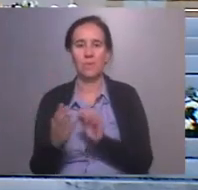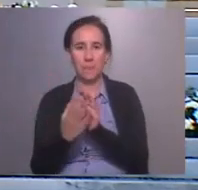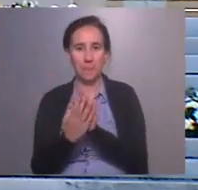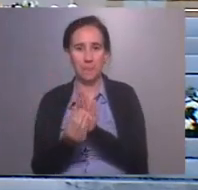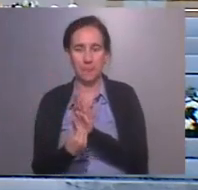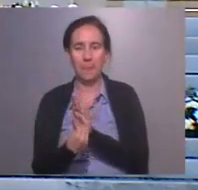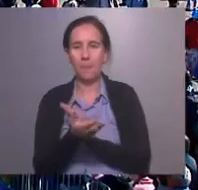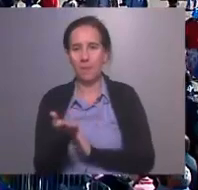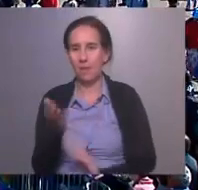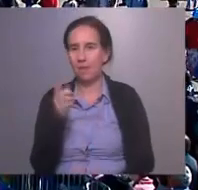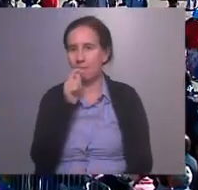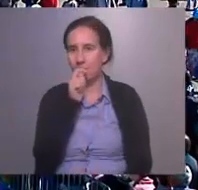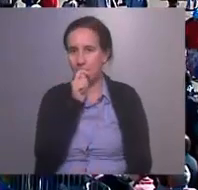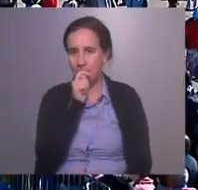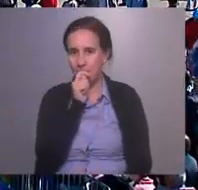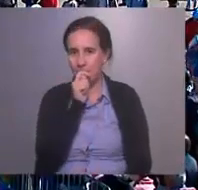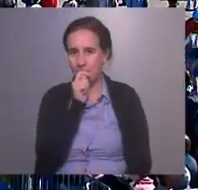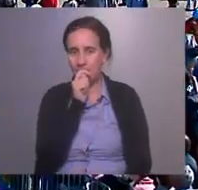séculos.